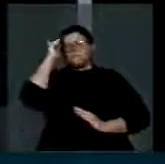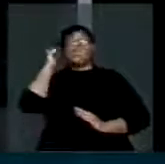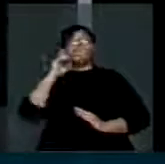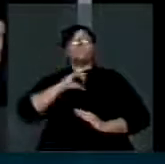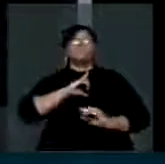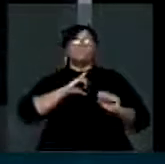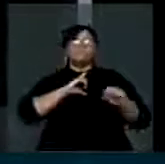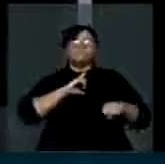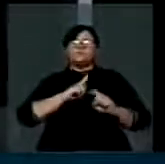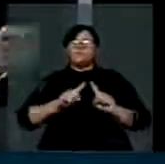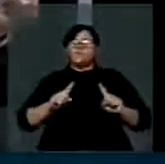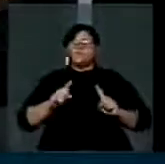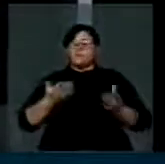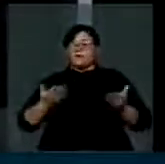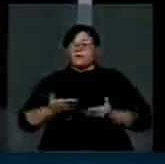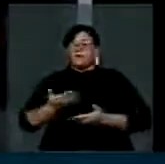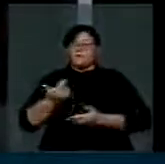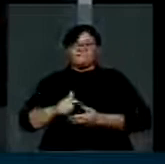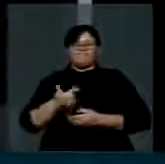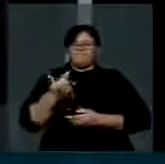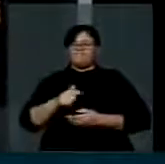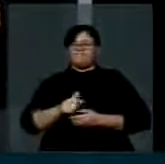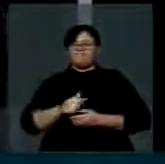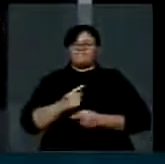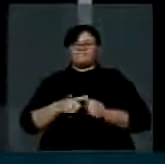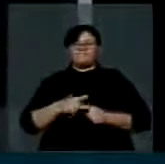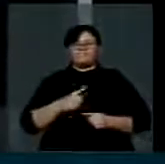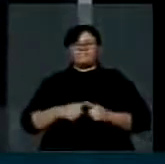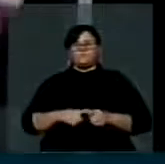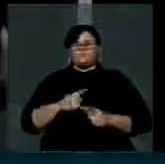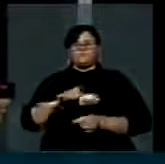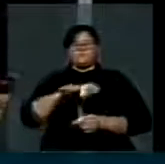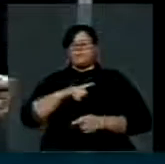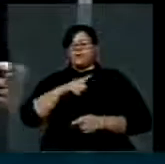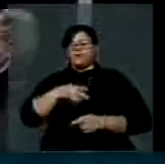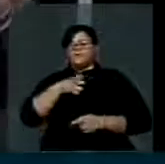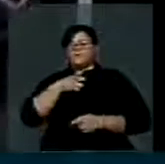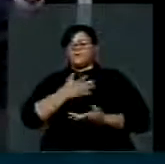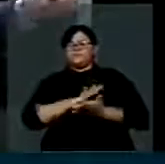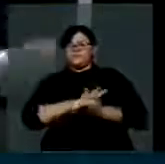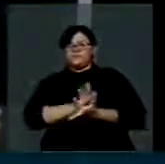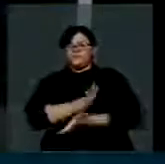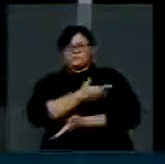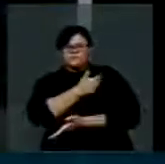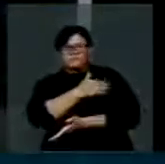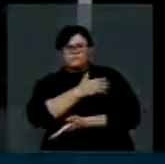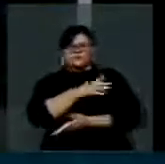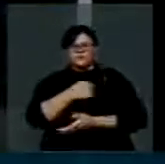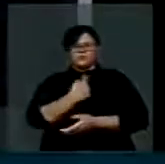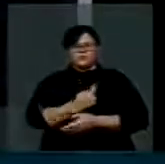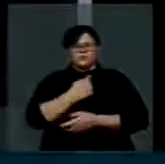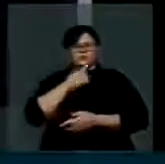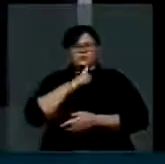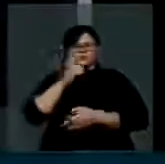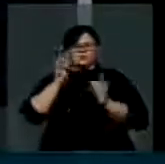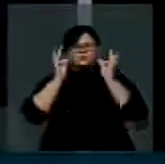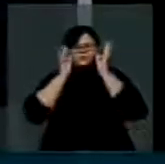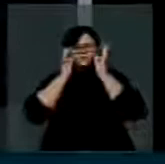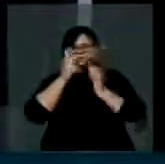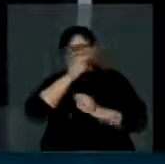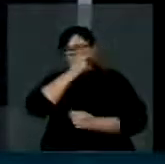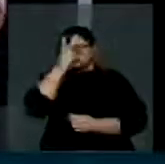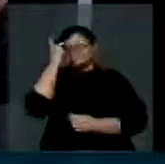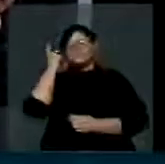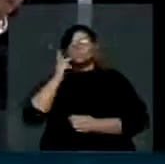indivíduos têm e que não estão tendo porque são vistos com preconceito. Nós tivemos o testemunho de uma